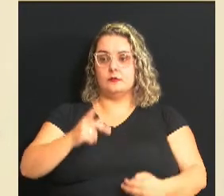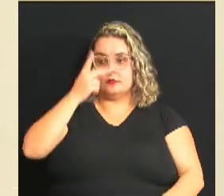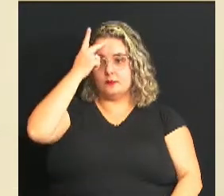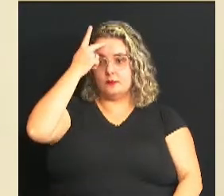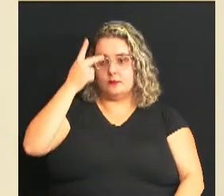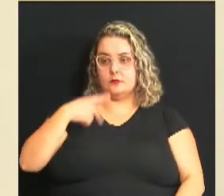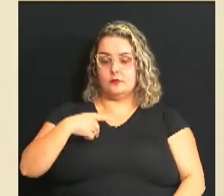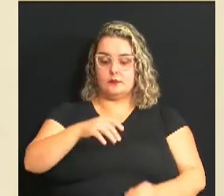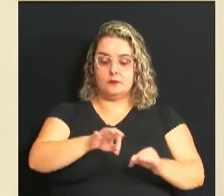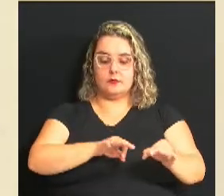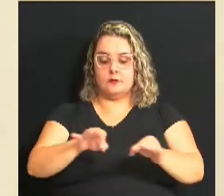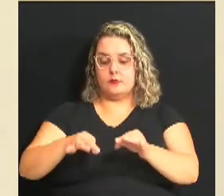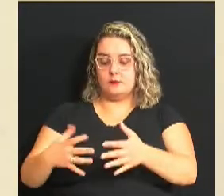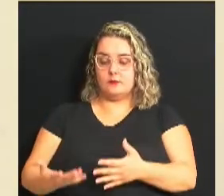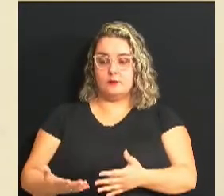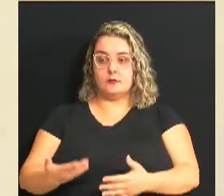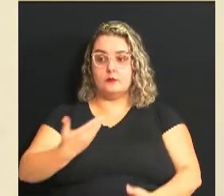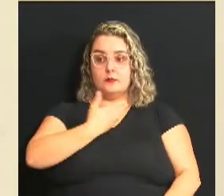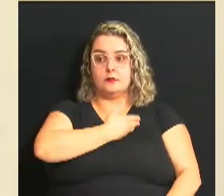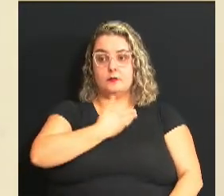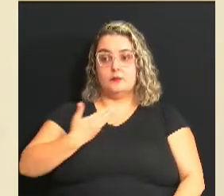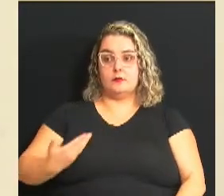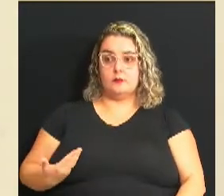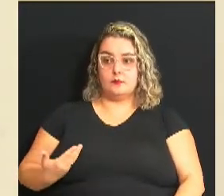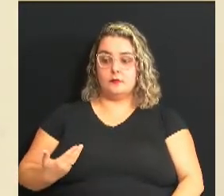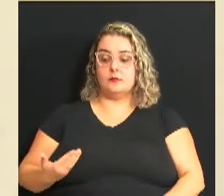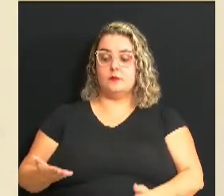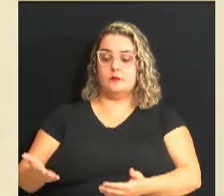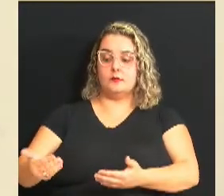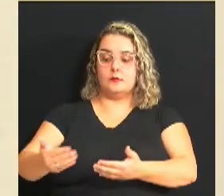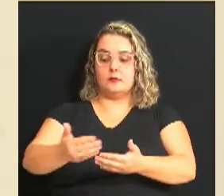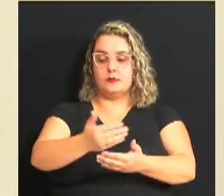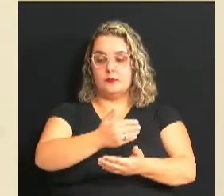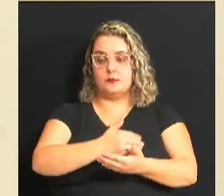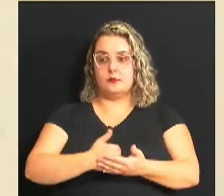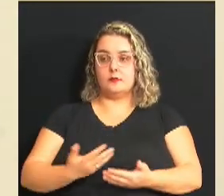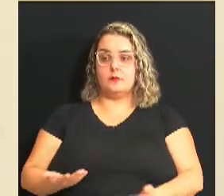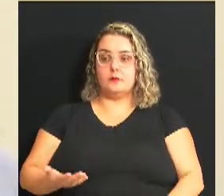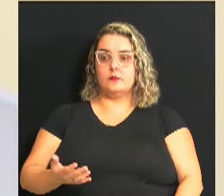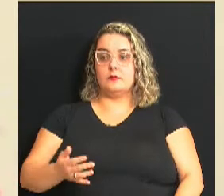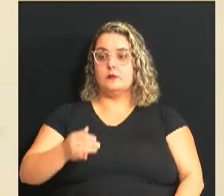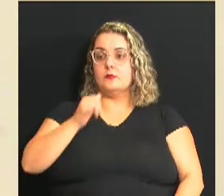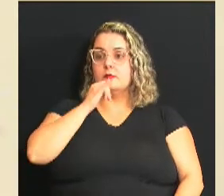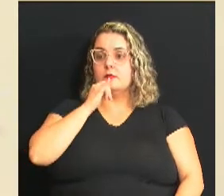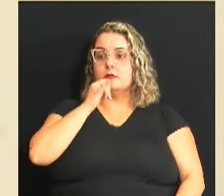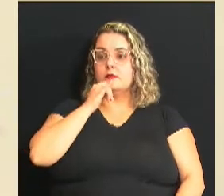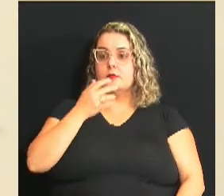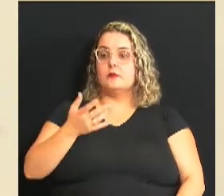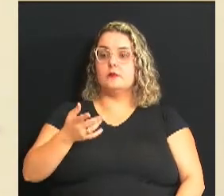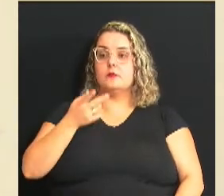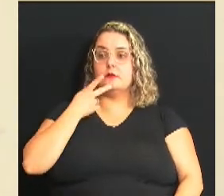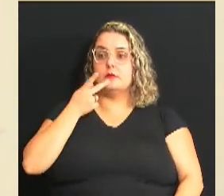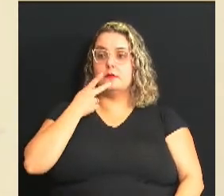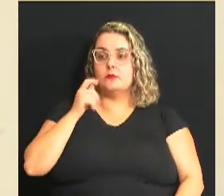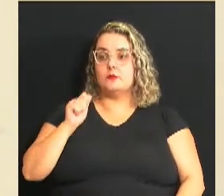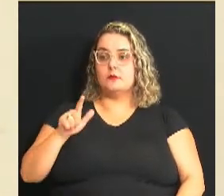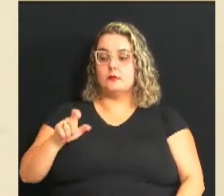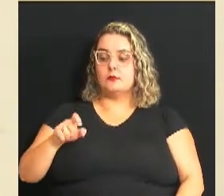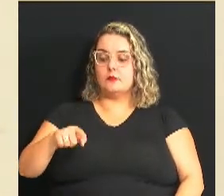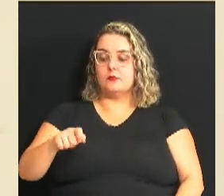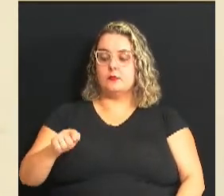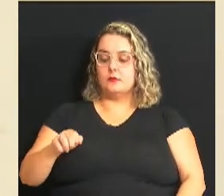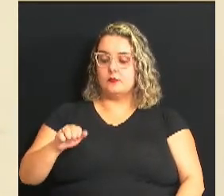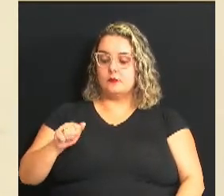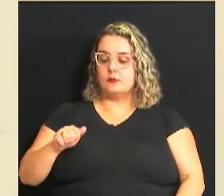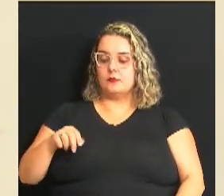programas governamentais para a captação de recursos. Está aqui, por exemplo, na fala da Alexandra, a necessidade